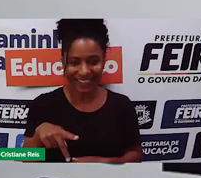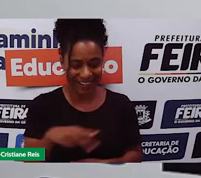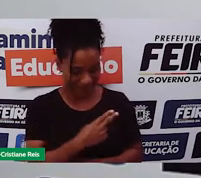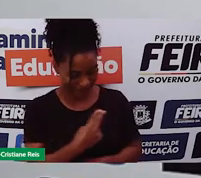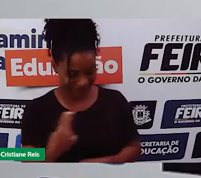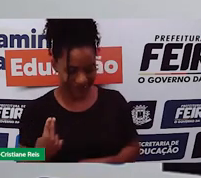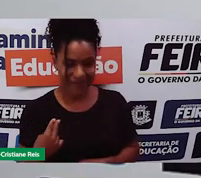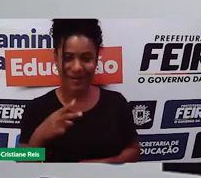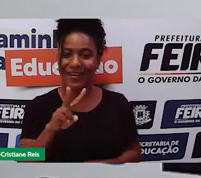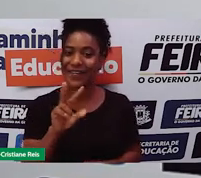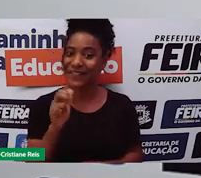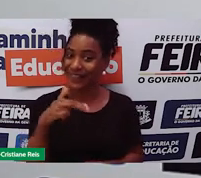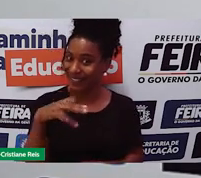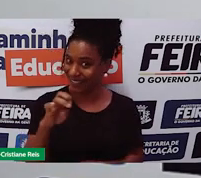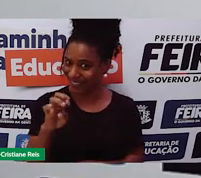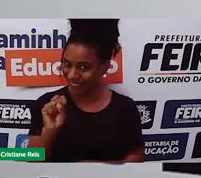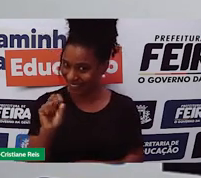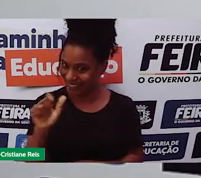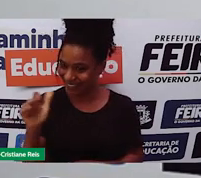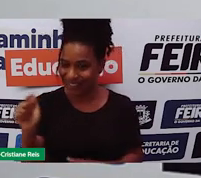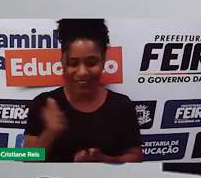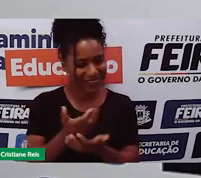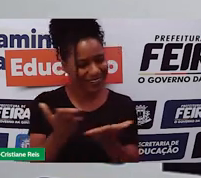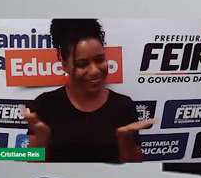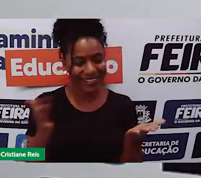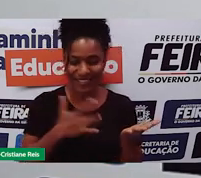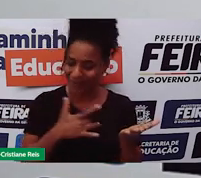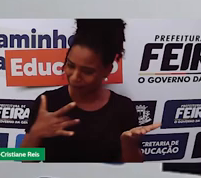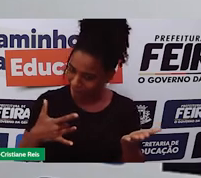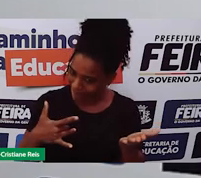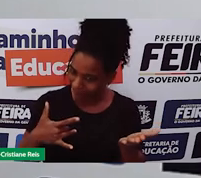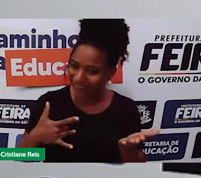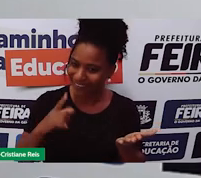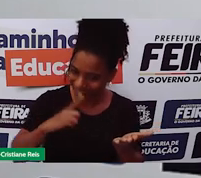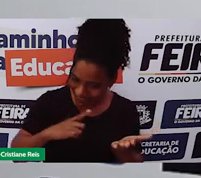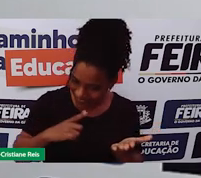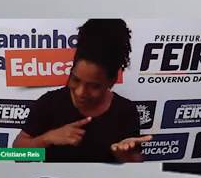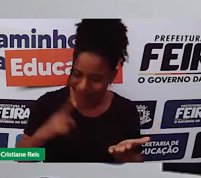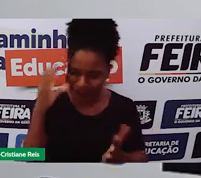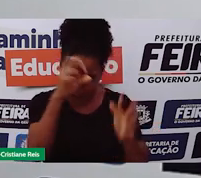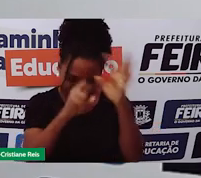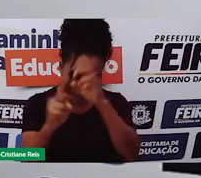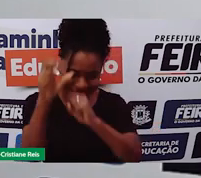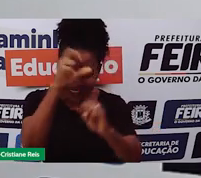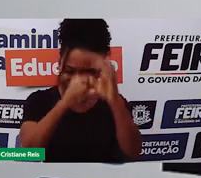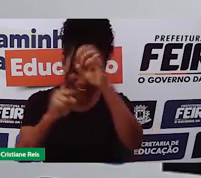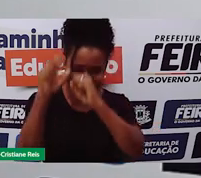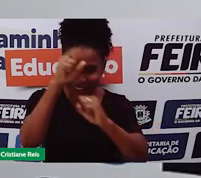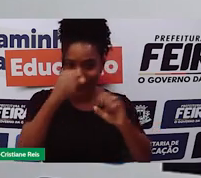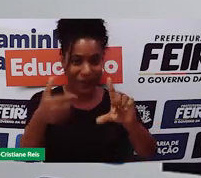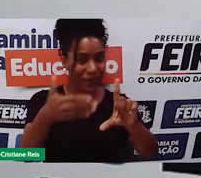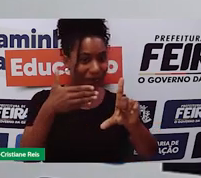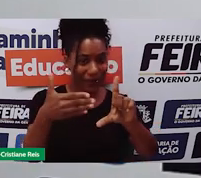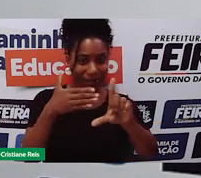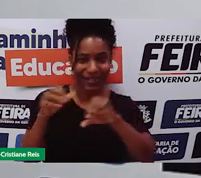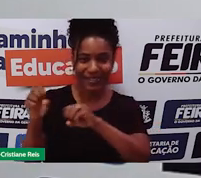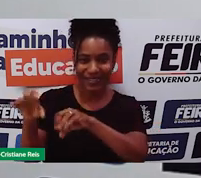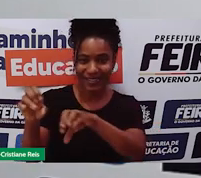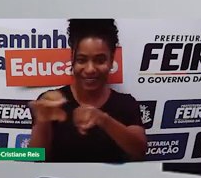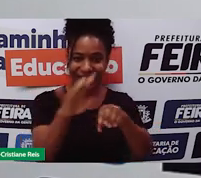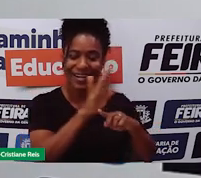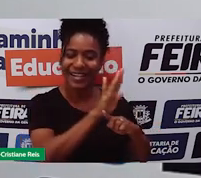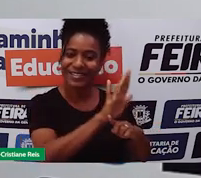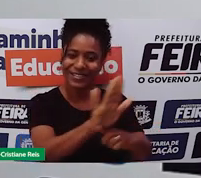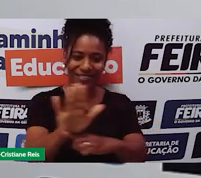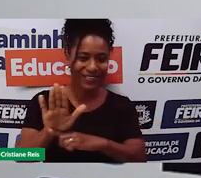estejam aí aprendendo bastante com as nossas videoaulas, que as nossas videoaulas estejam contribuindo